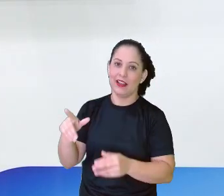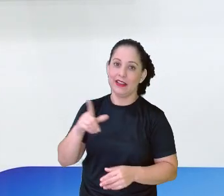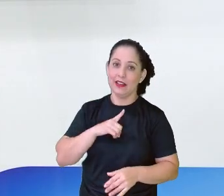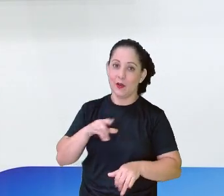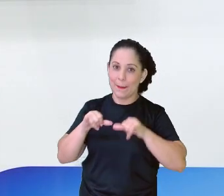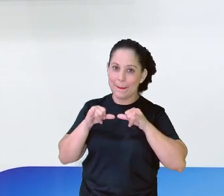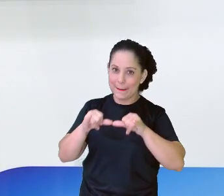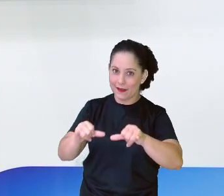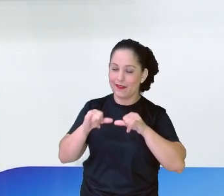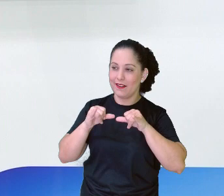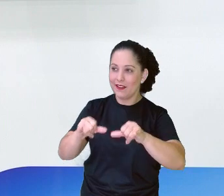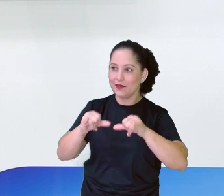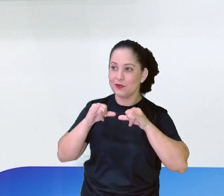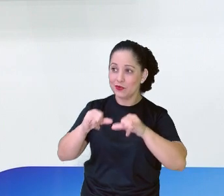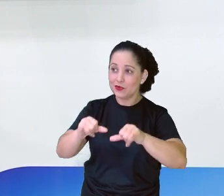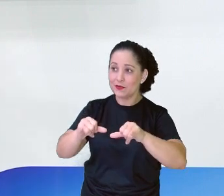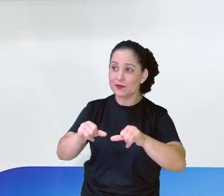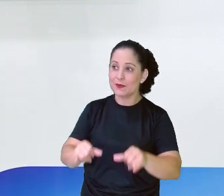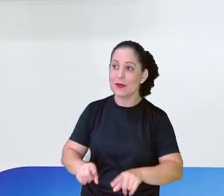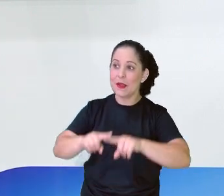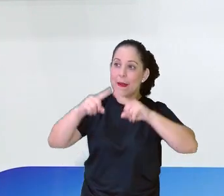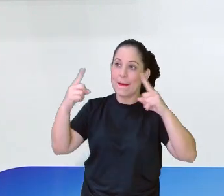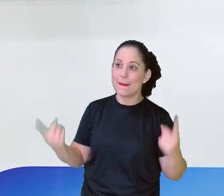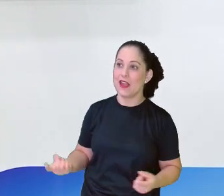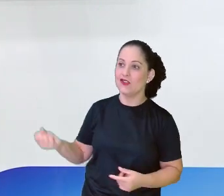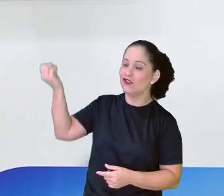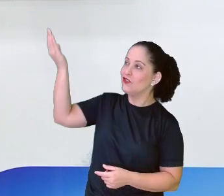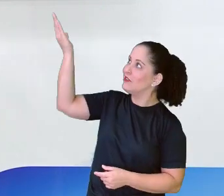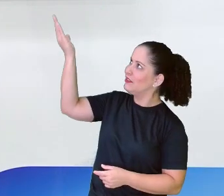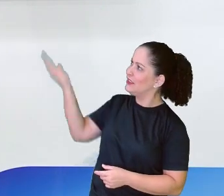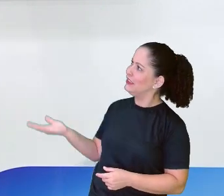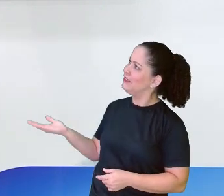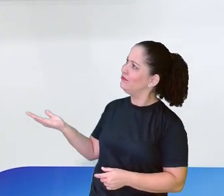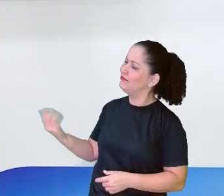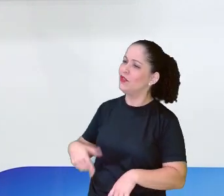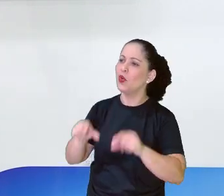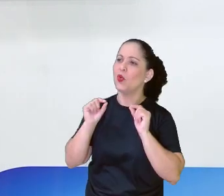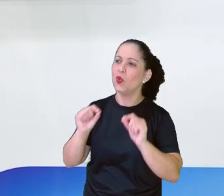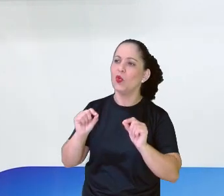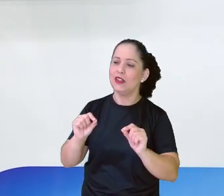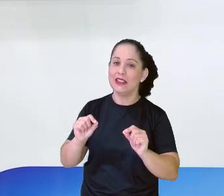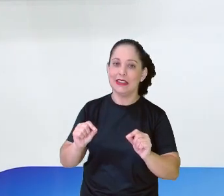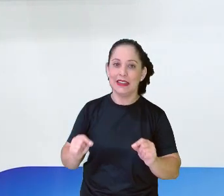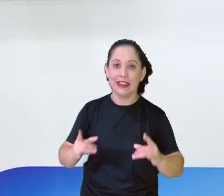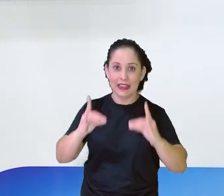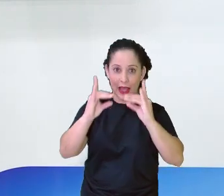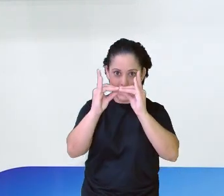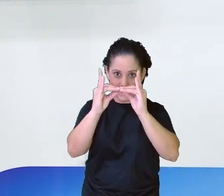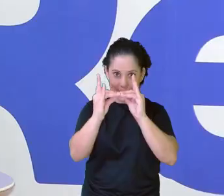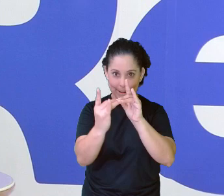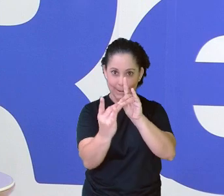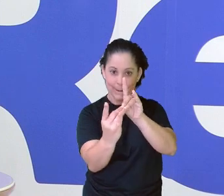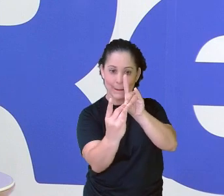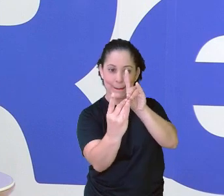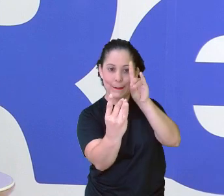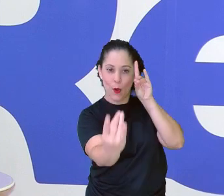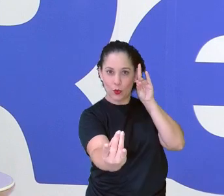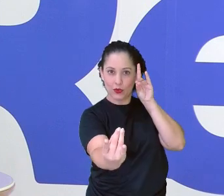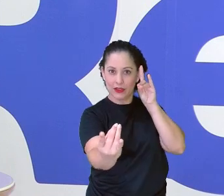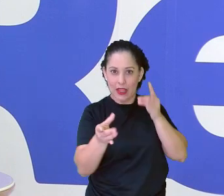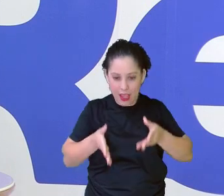outras instalações que as pessoas precisavam e esse meio de transporte que está ali, ó. A Jennifer está dizendo que isso aí é um trem.